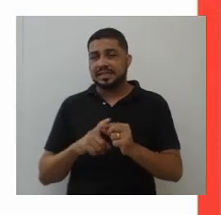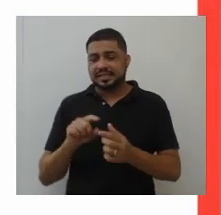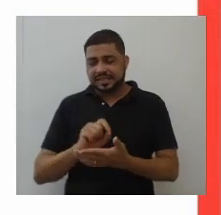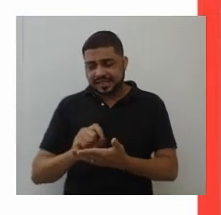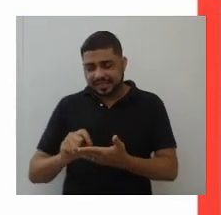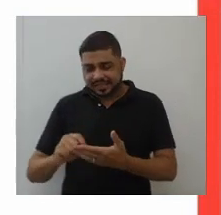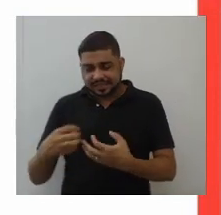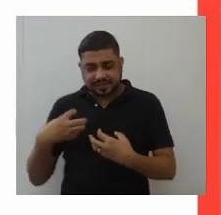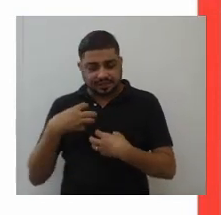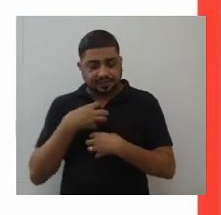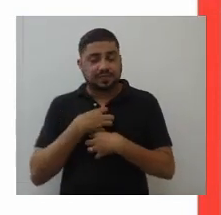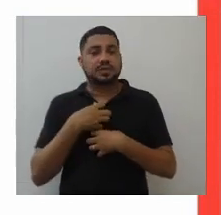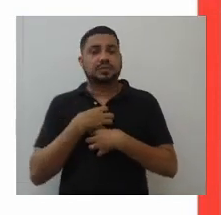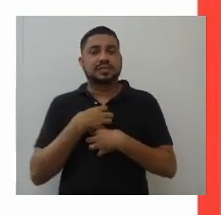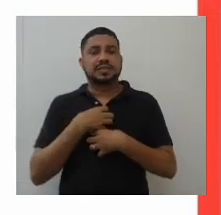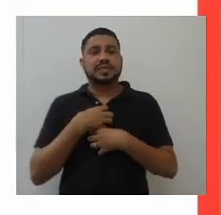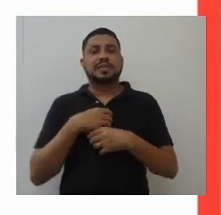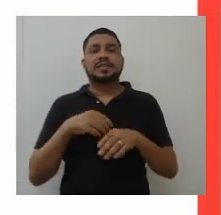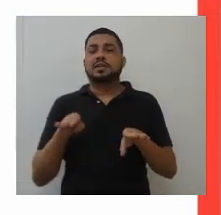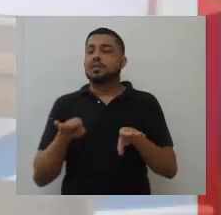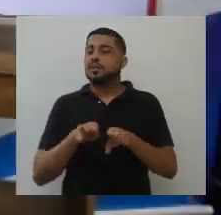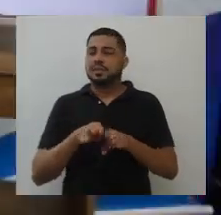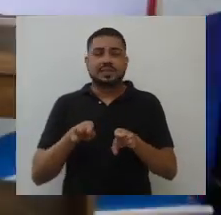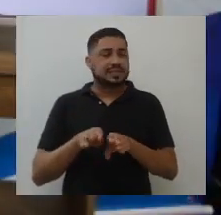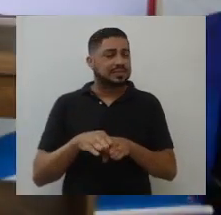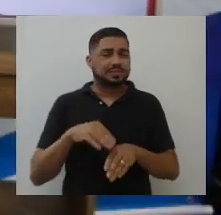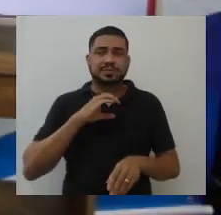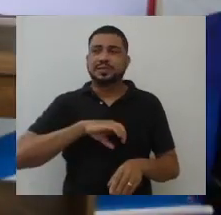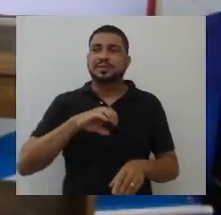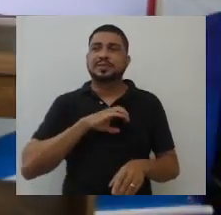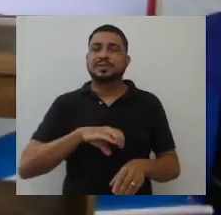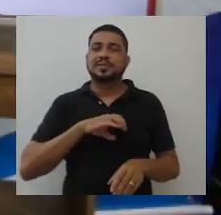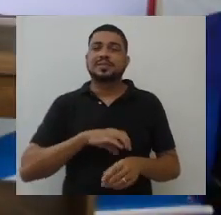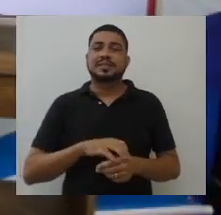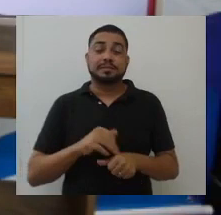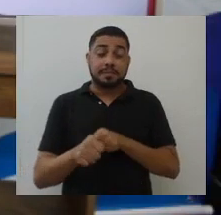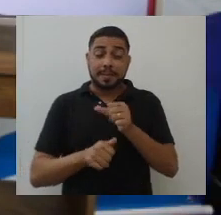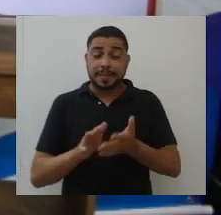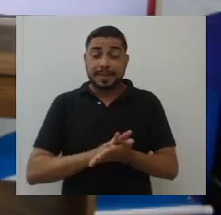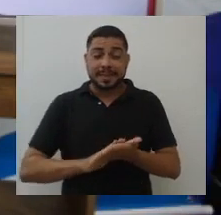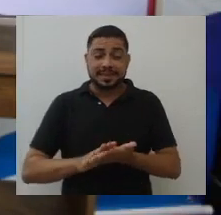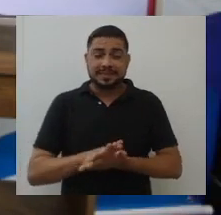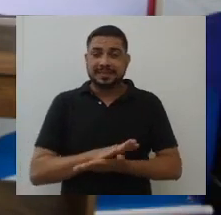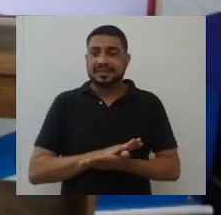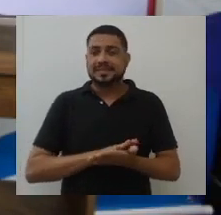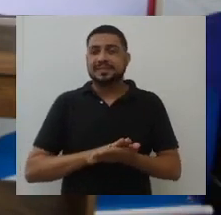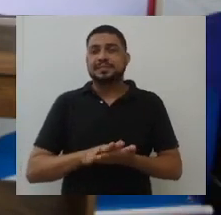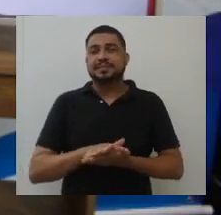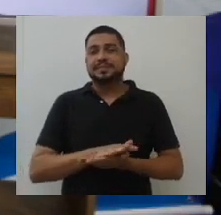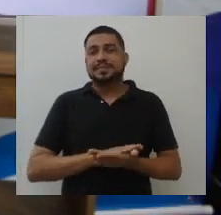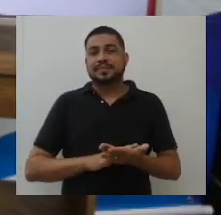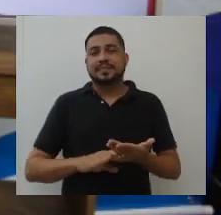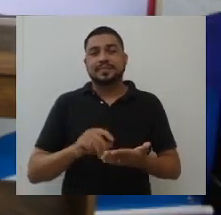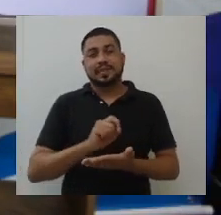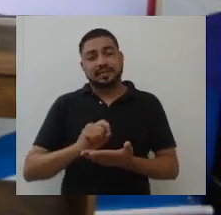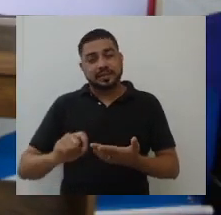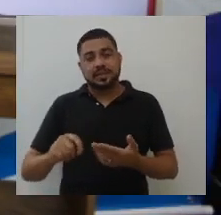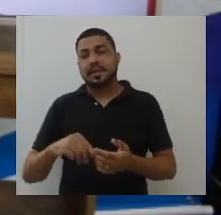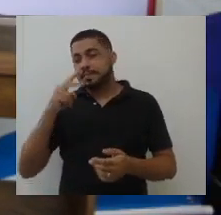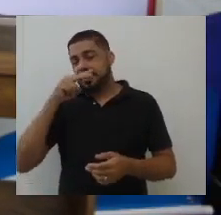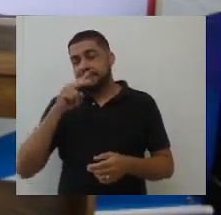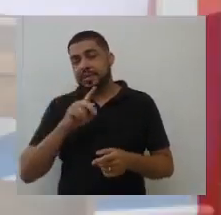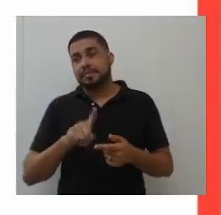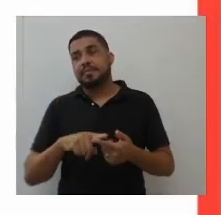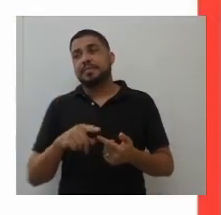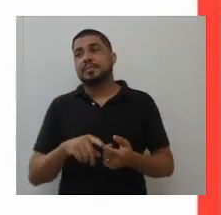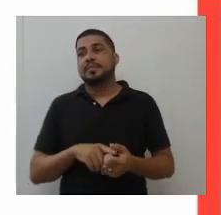da forma que a gente escreve na língua portuguesa, sem nenhuma alteração na grafia. A grafia é a mesma. A pronúncia vai mudar. A pronúncia